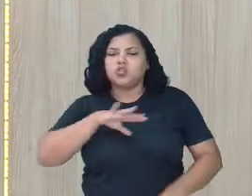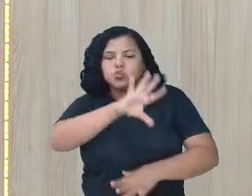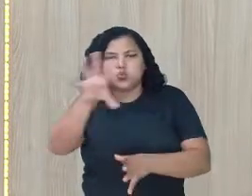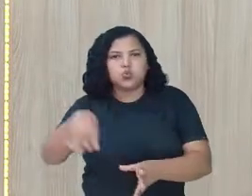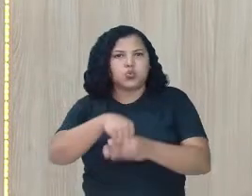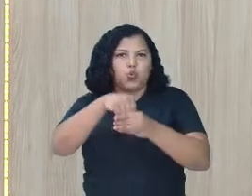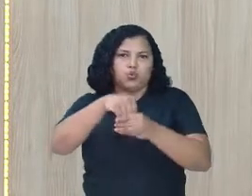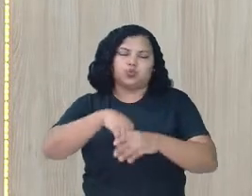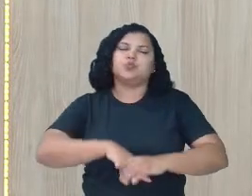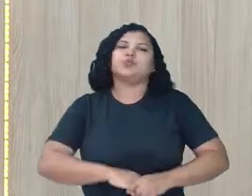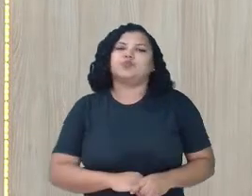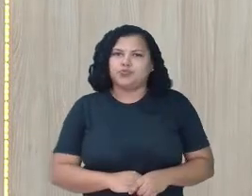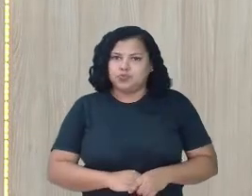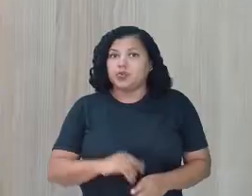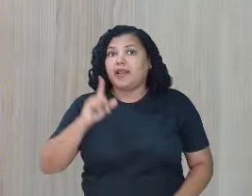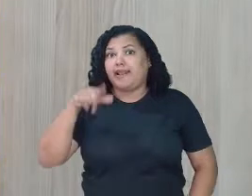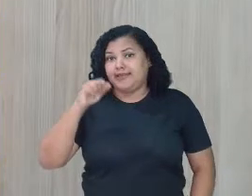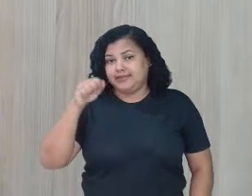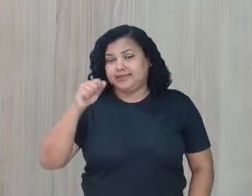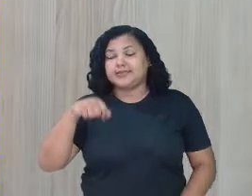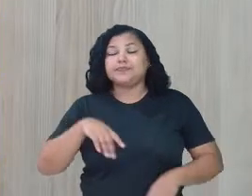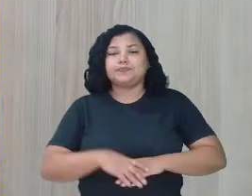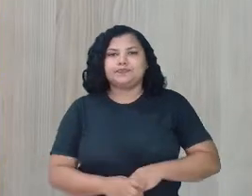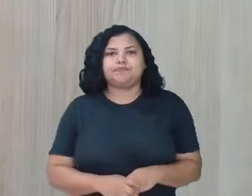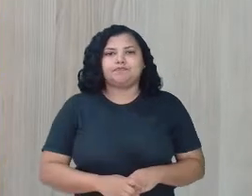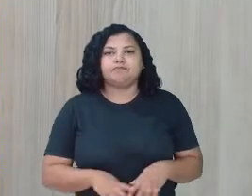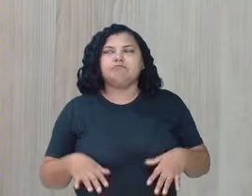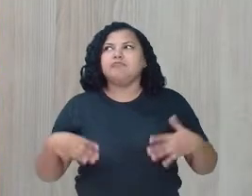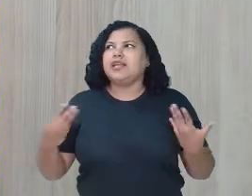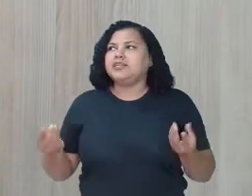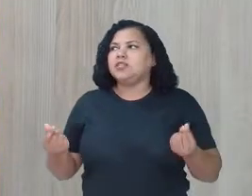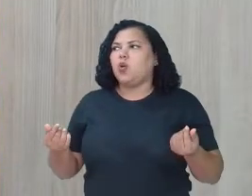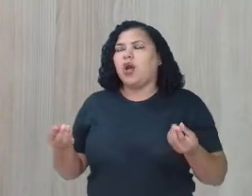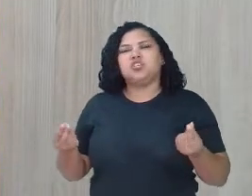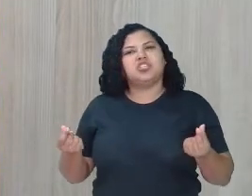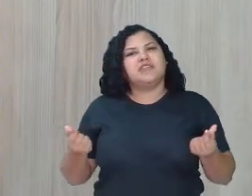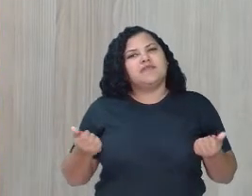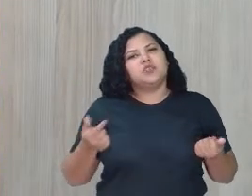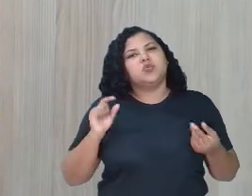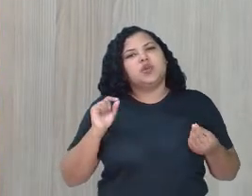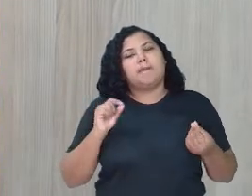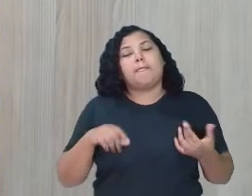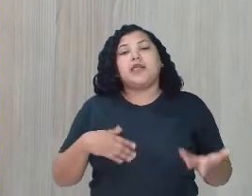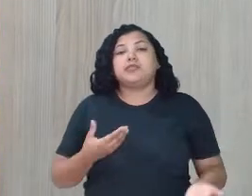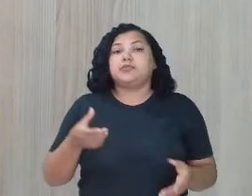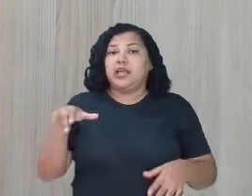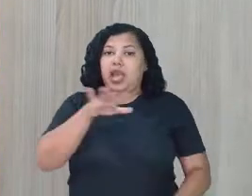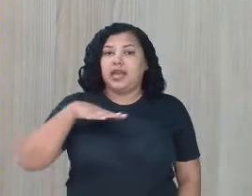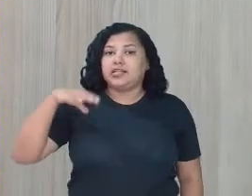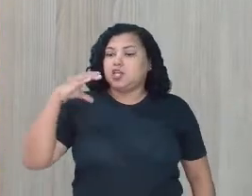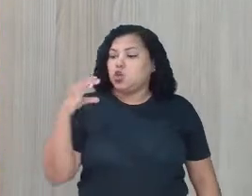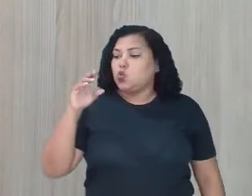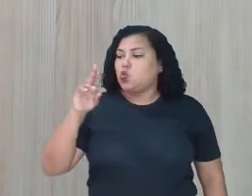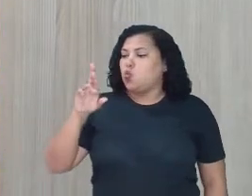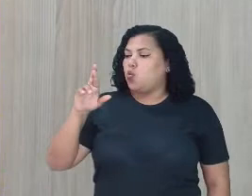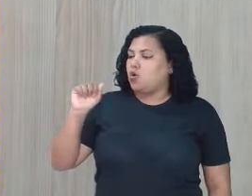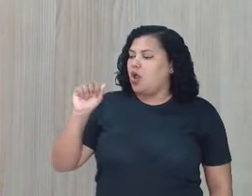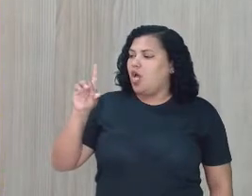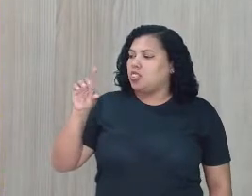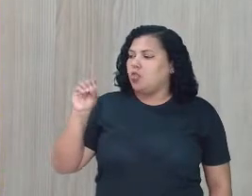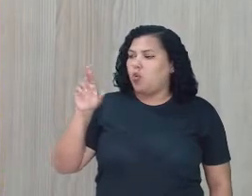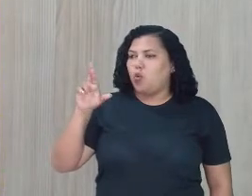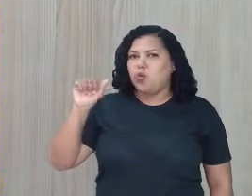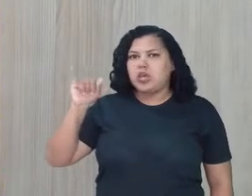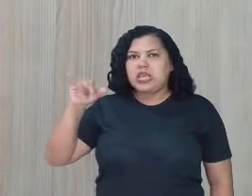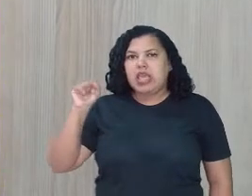totalidade, não é? É verdade. Eu acho que ele fez, né, a curadoria, ele procurou aquilo que marcasse